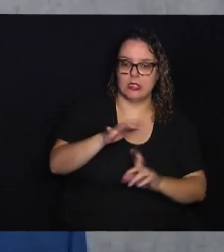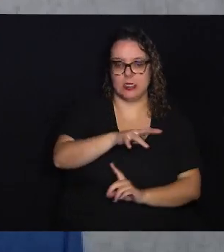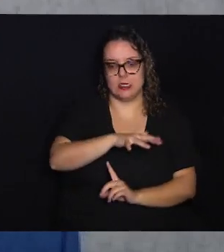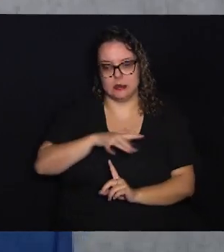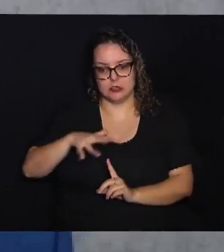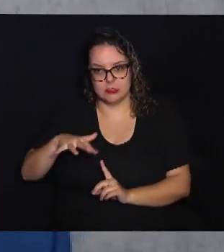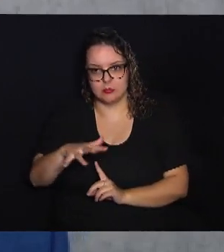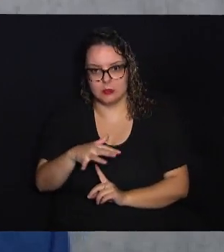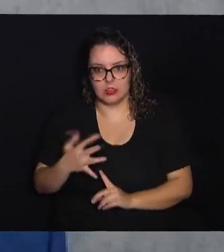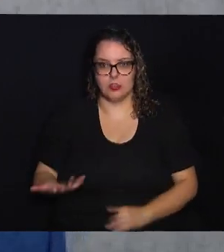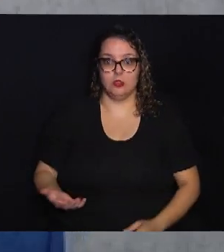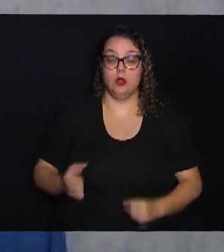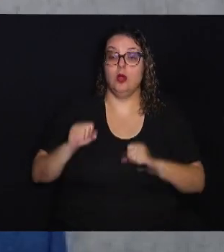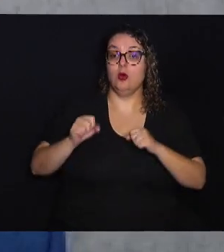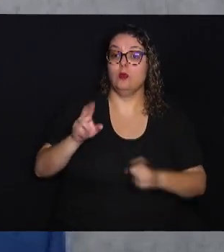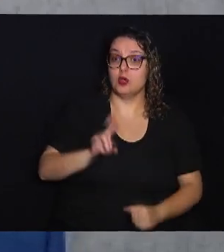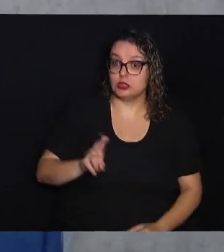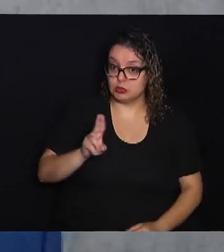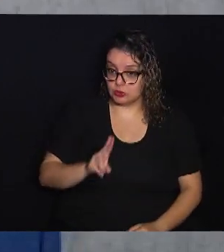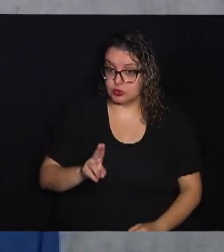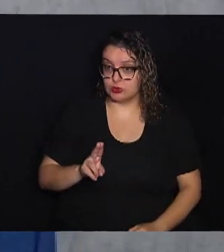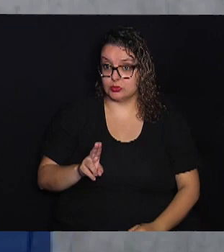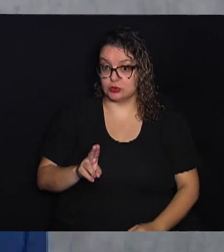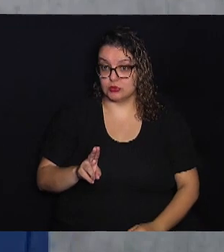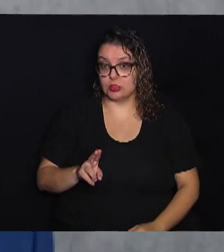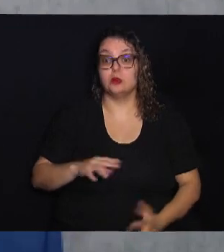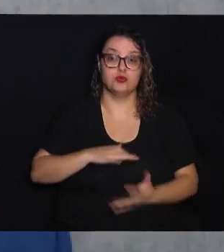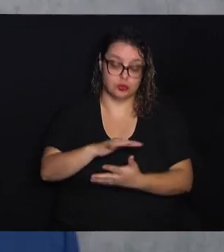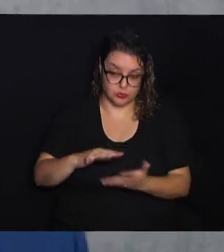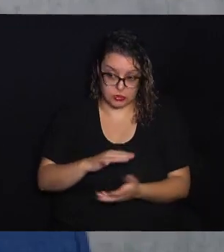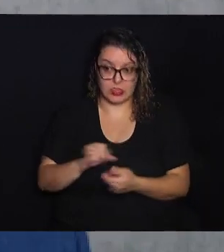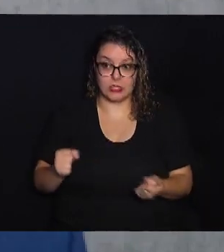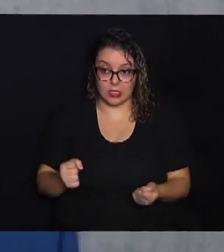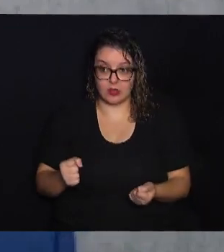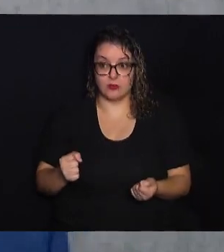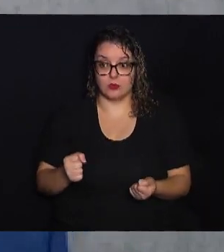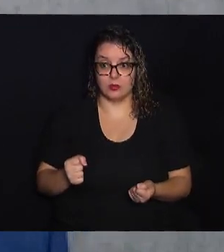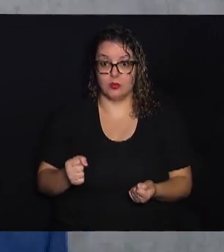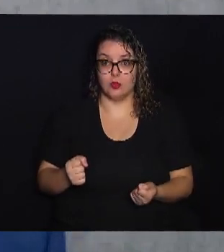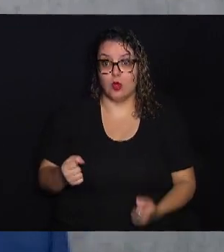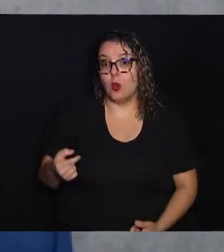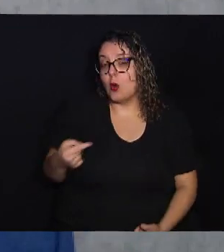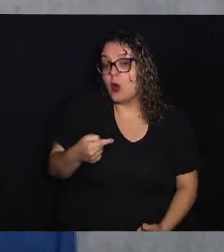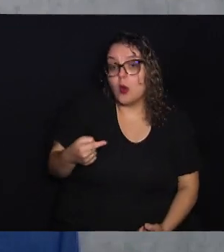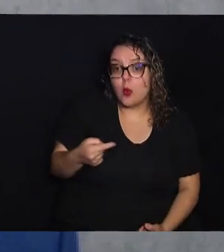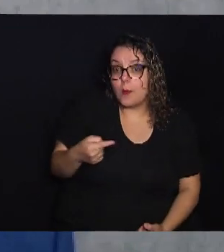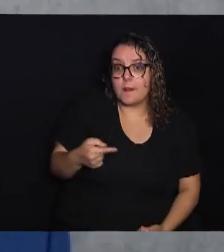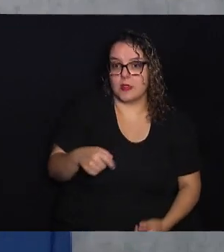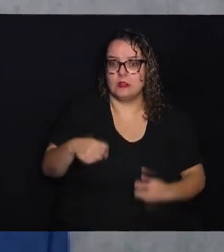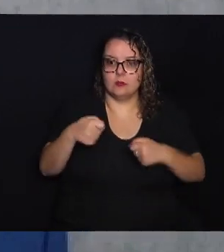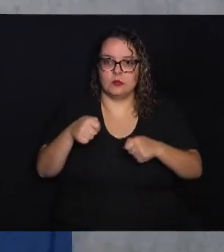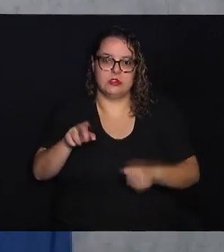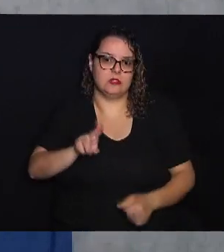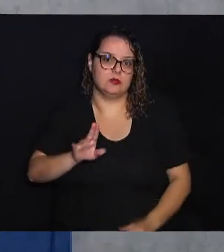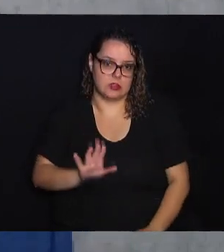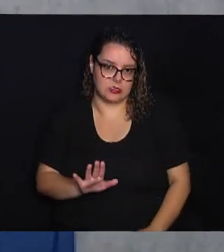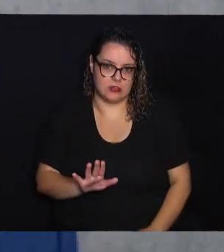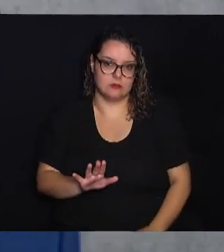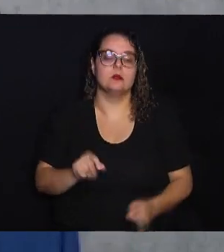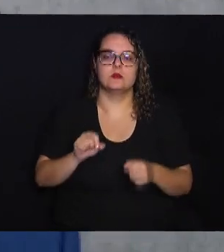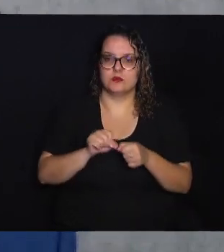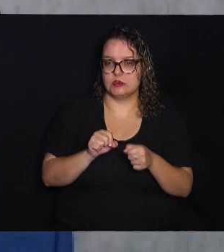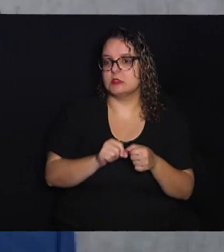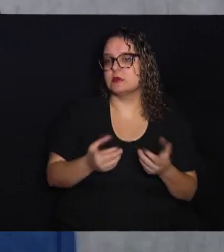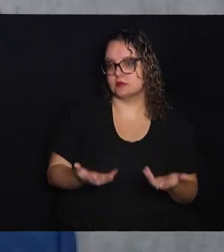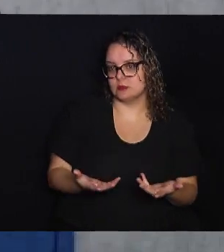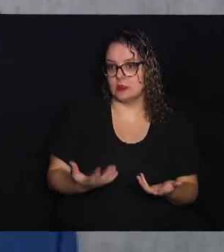novamente disponibilizado na natureza, a gente pode usar ele de forma sustentável. O mínimo que a gente